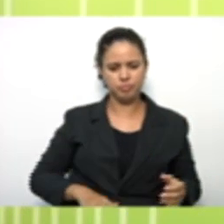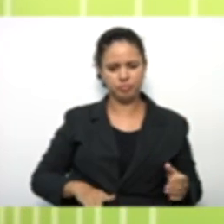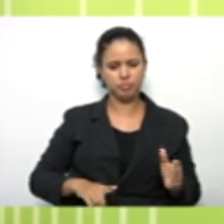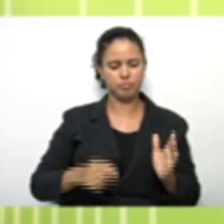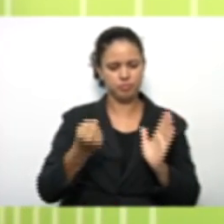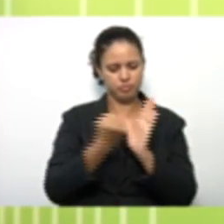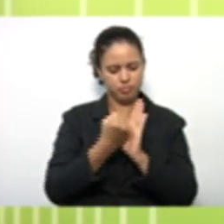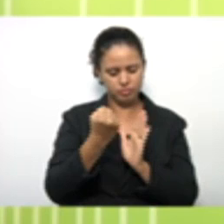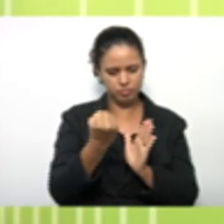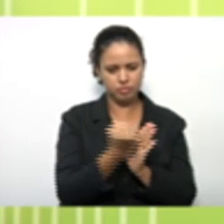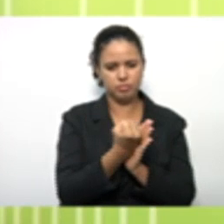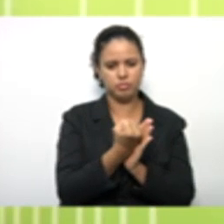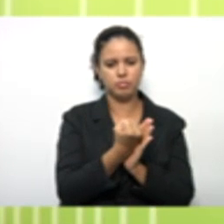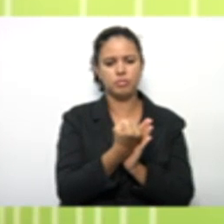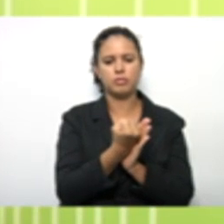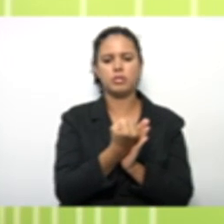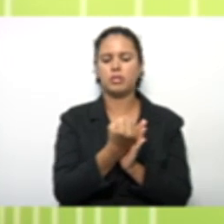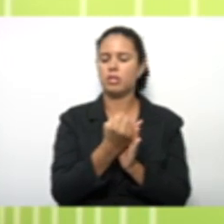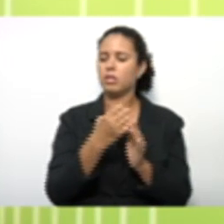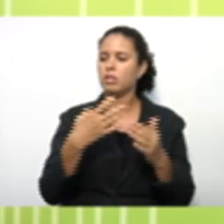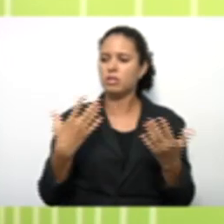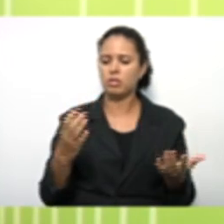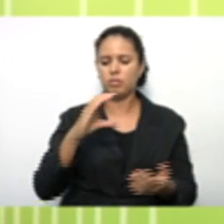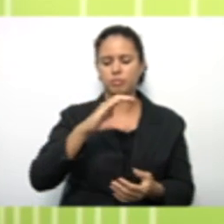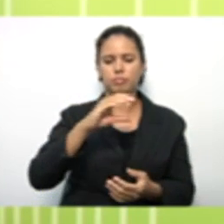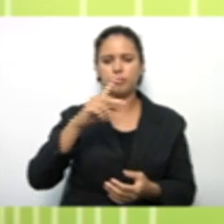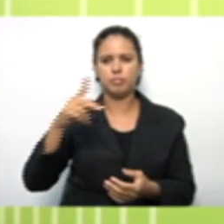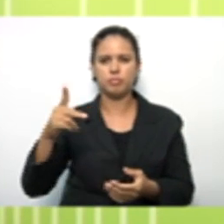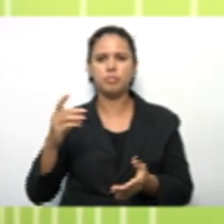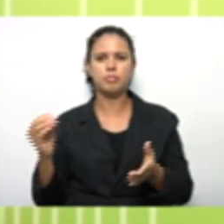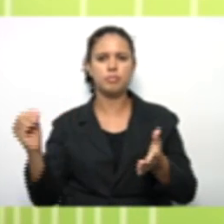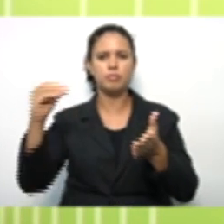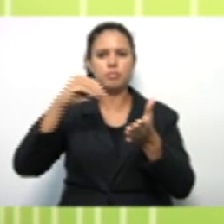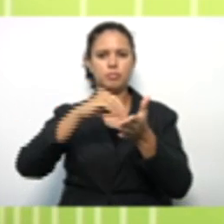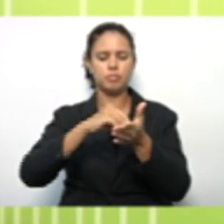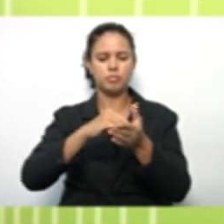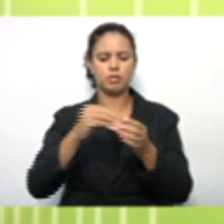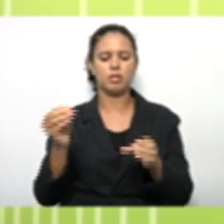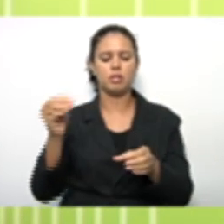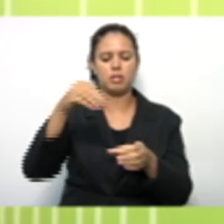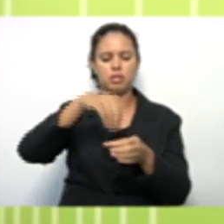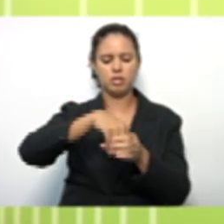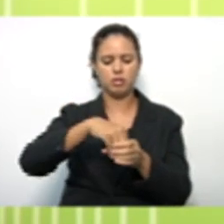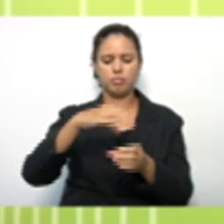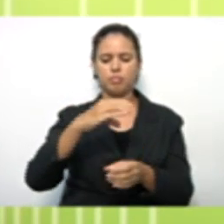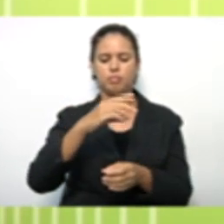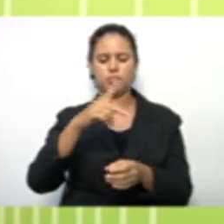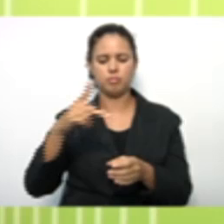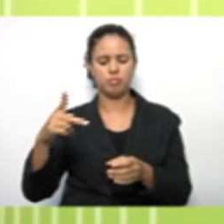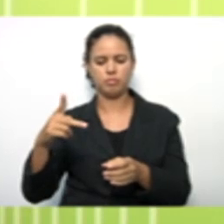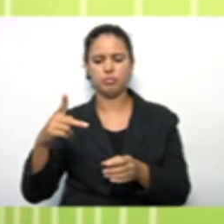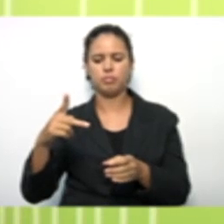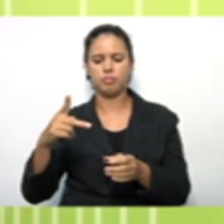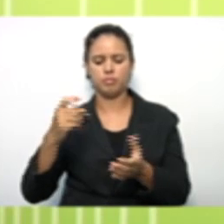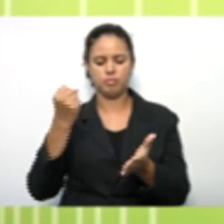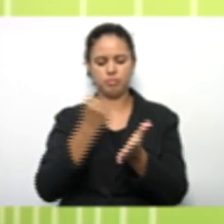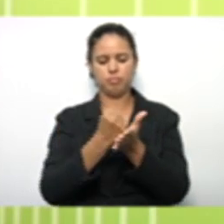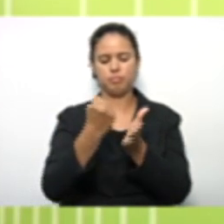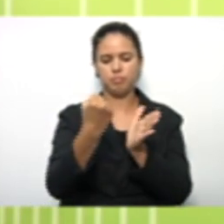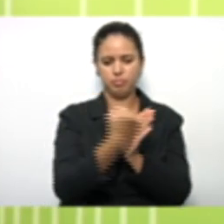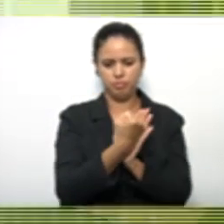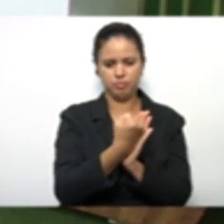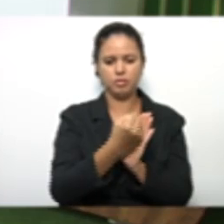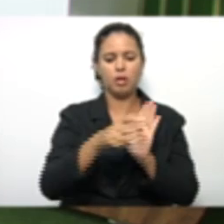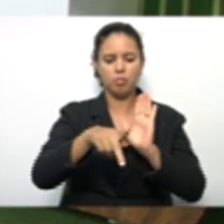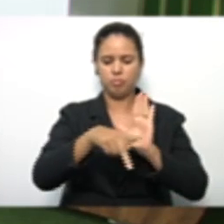sua contabilidade como bem intangível e vai poder utilizar daquela marca nos seus produtos. Ok, professor